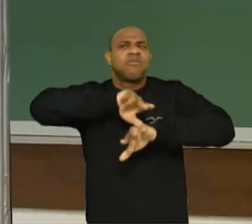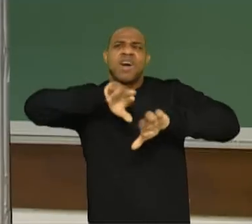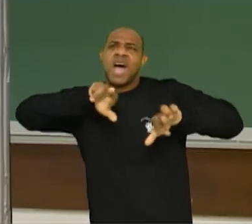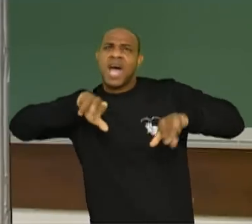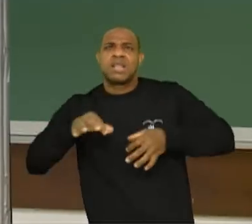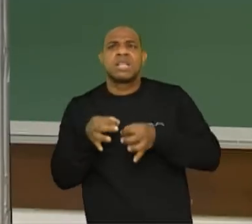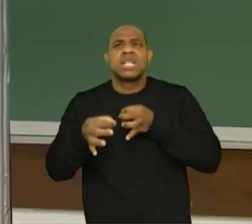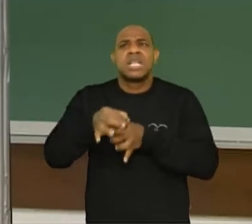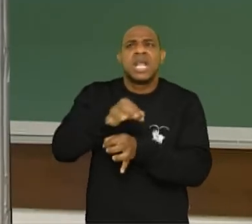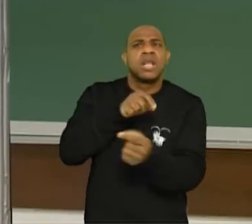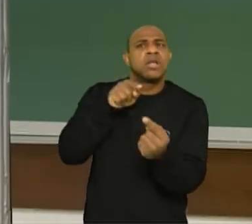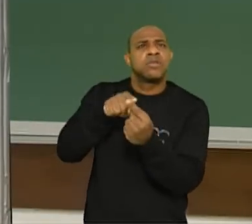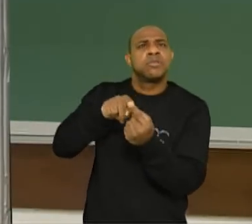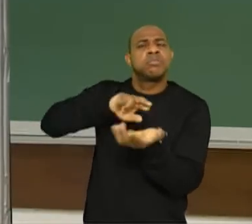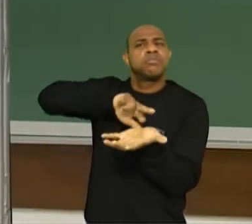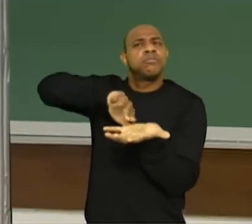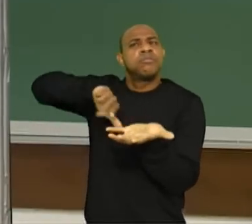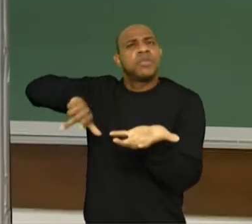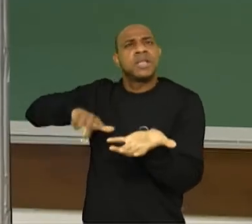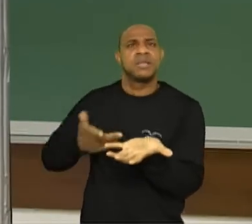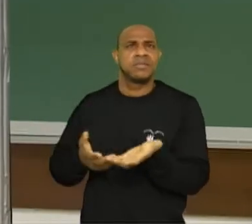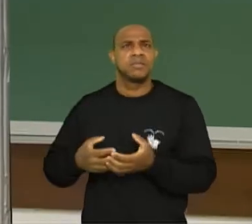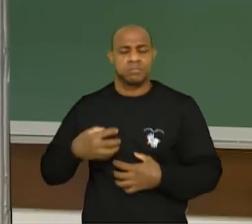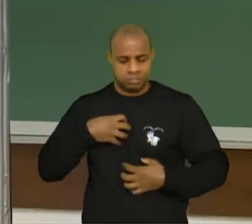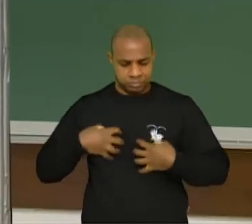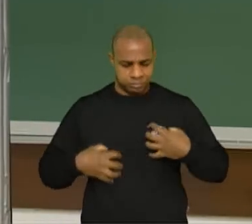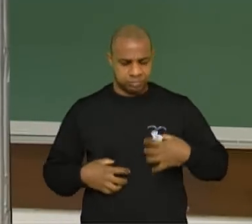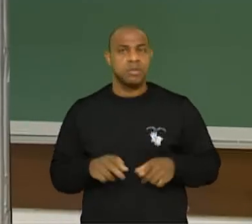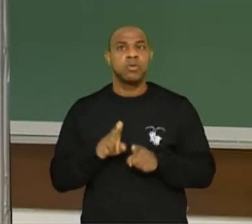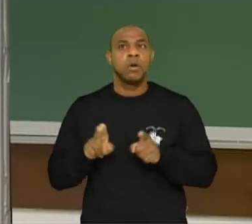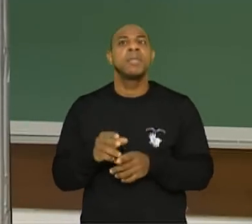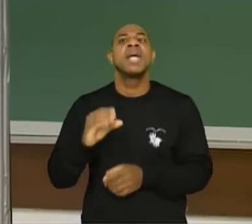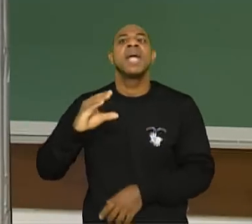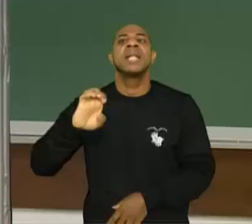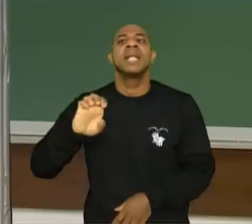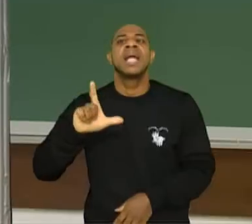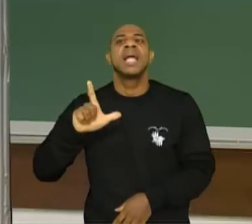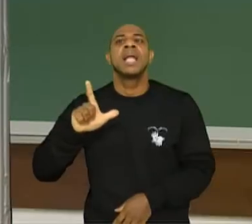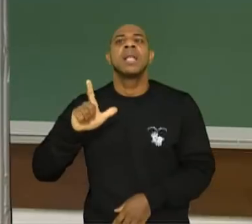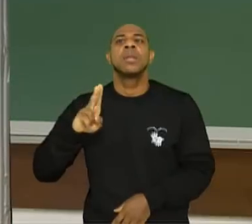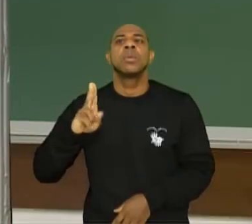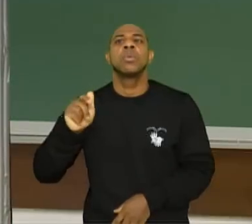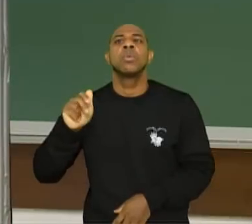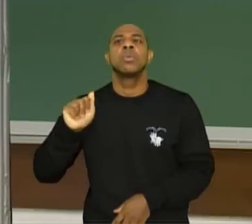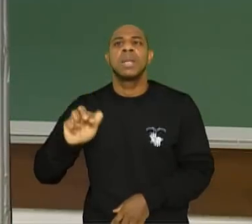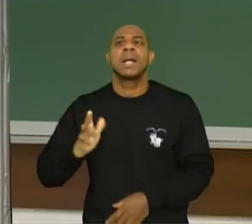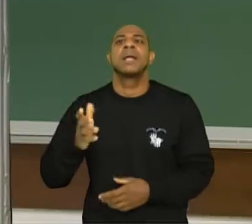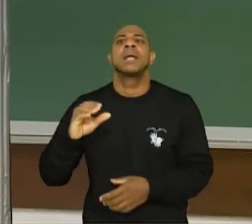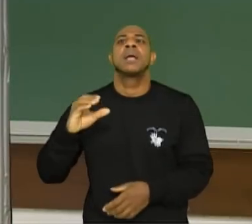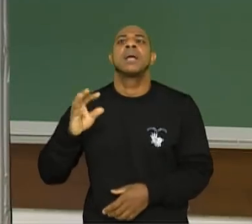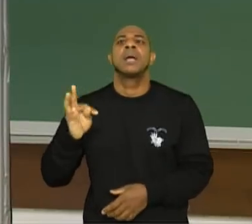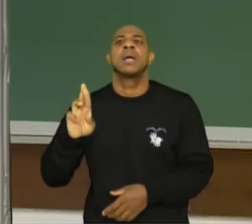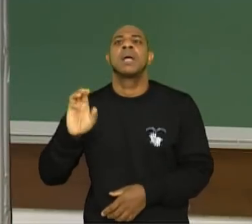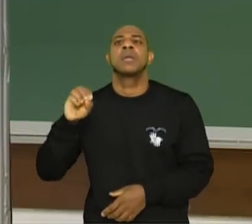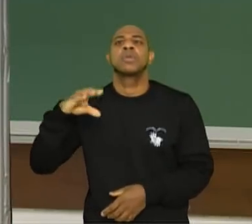grupo inicial de células que a gente chama basicamente de células-tronco. A gente já estudou isso em algumas aulas anteriores aí.